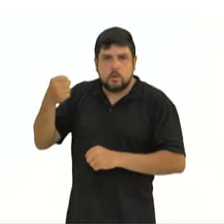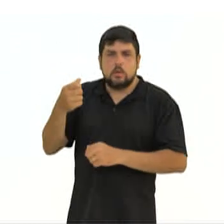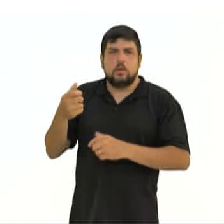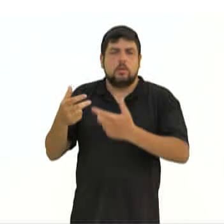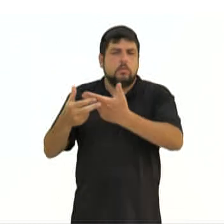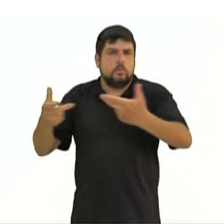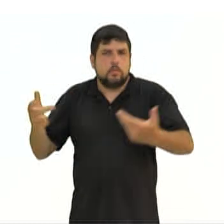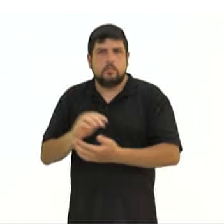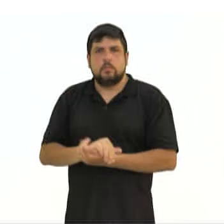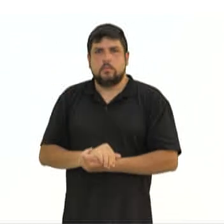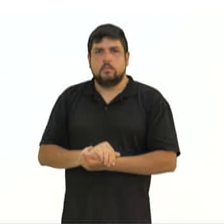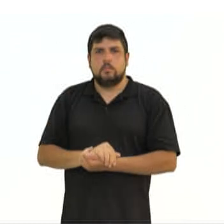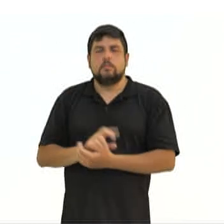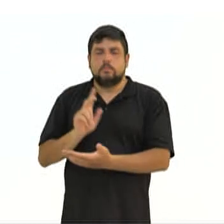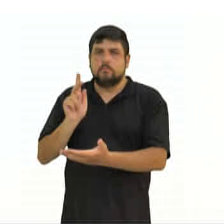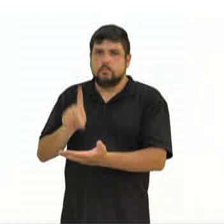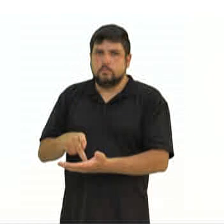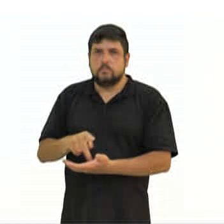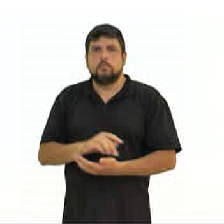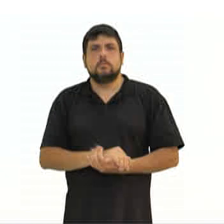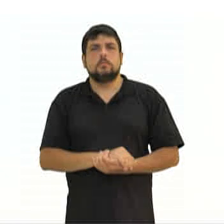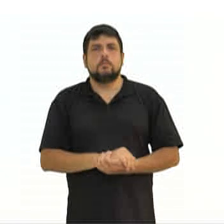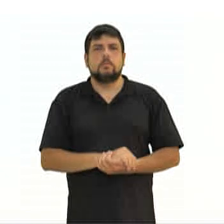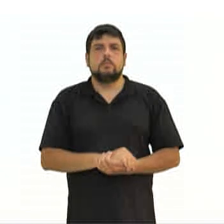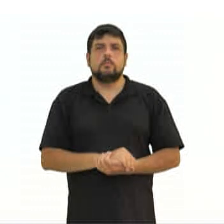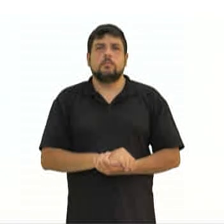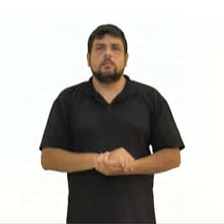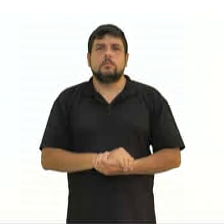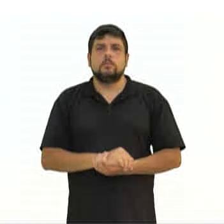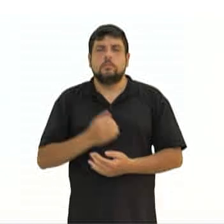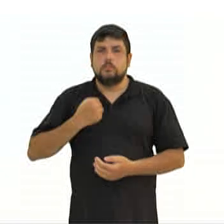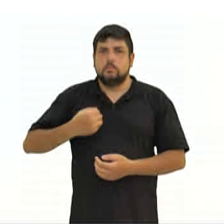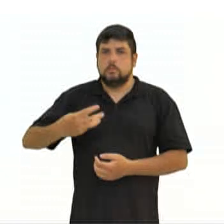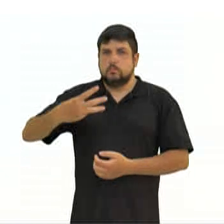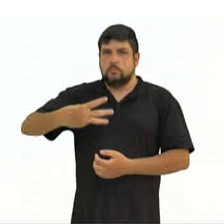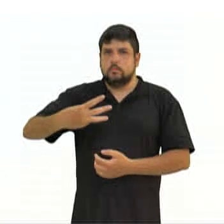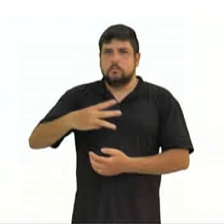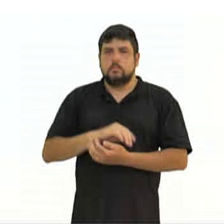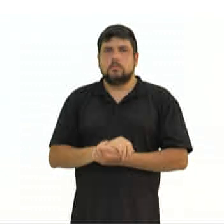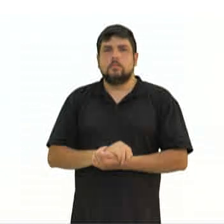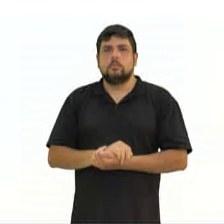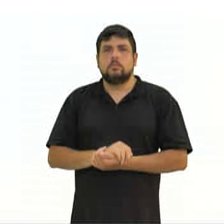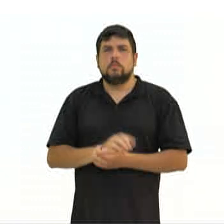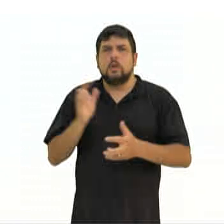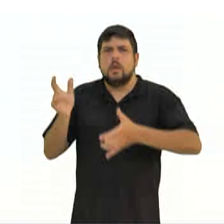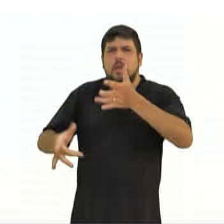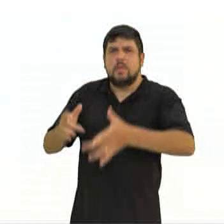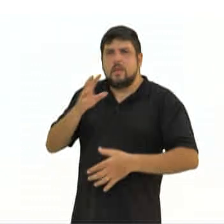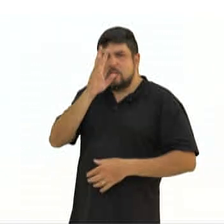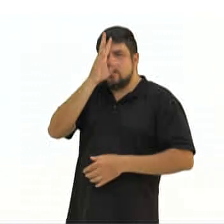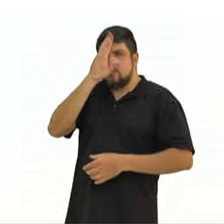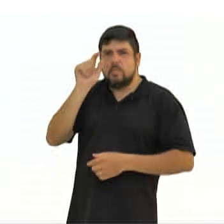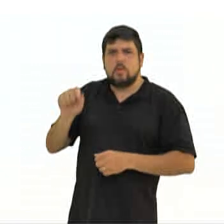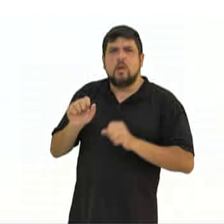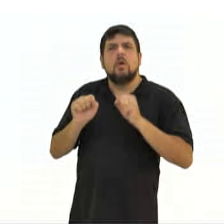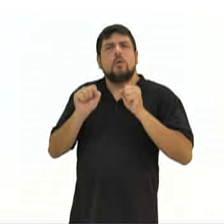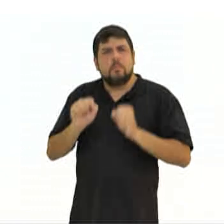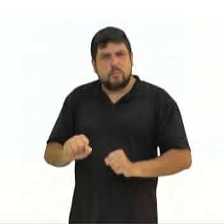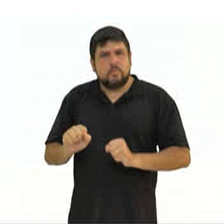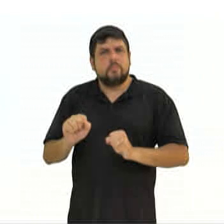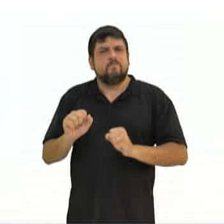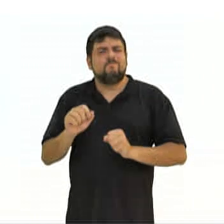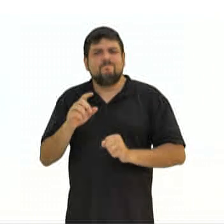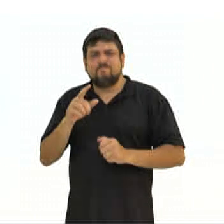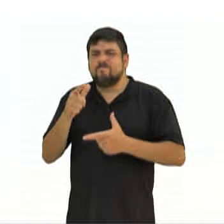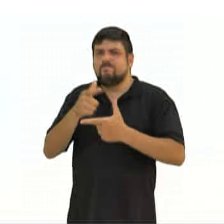entre outros. Verdadeiro. Questão 3. O descarte incorreto do lixo eletrônico pode gerar sérios